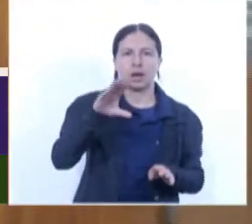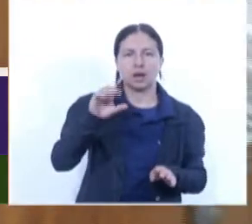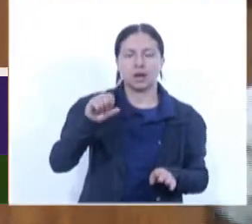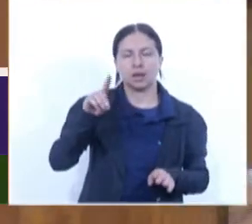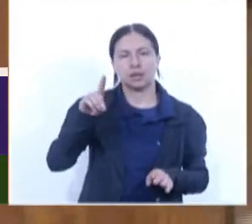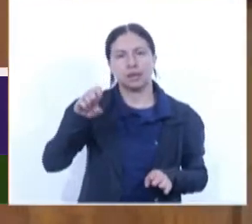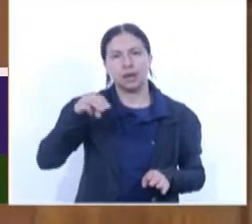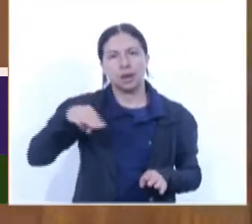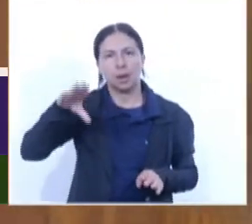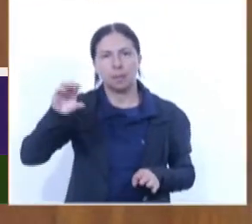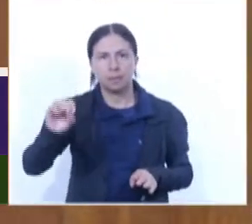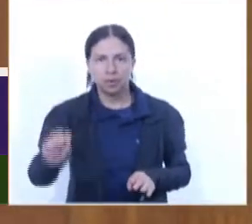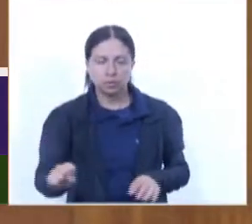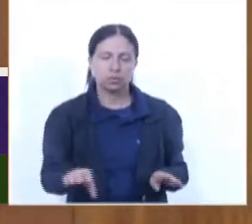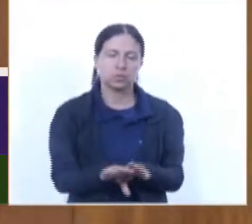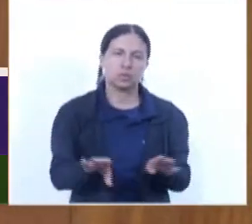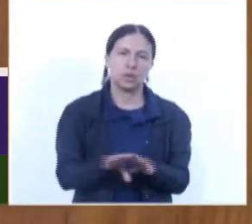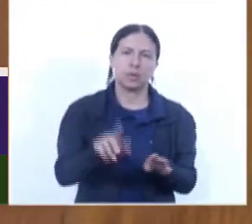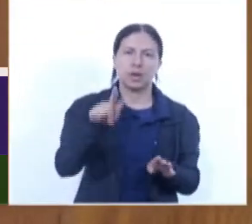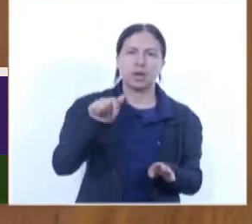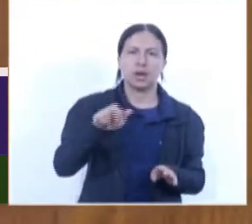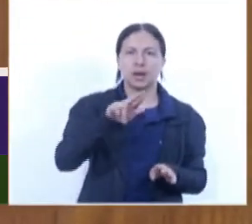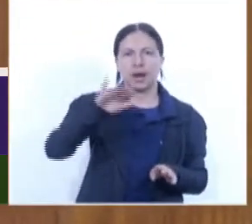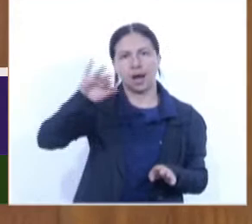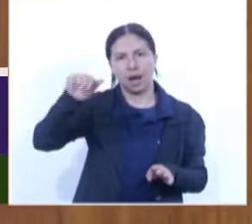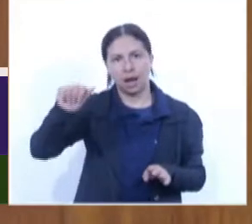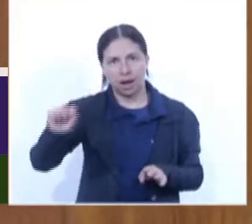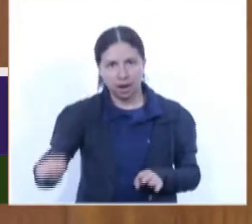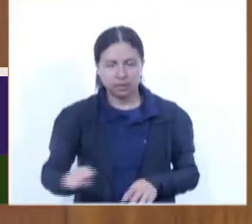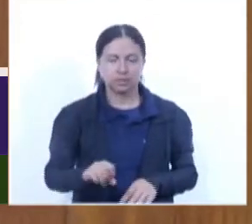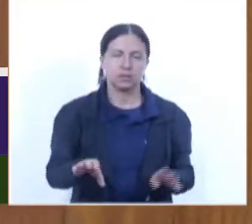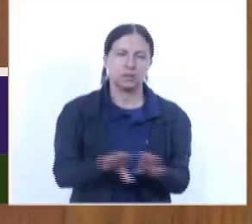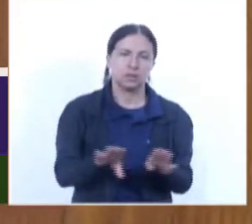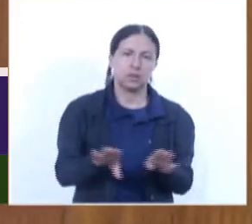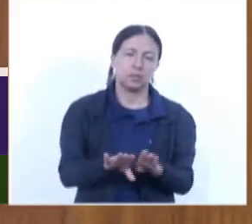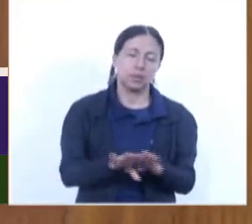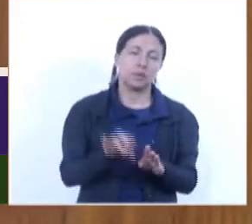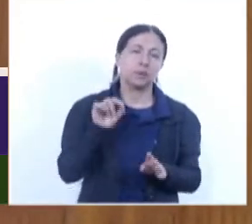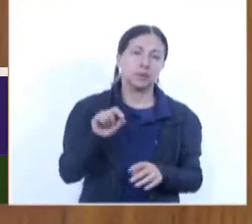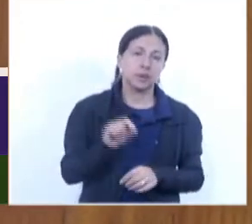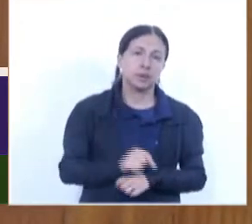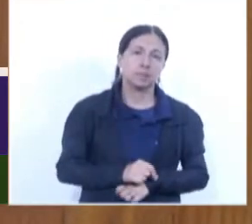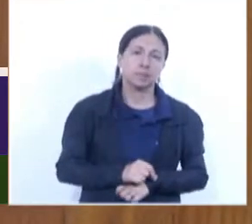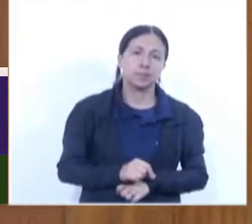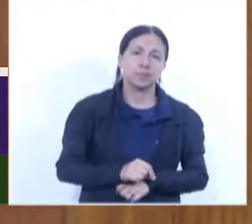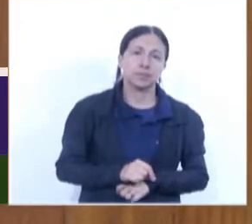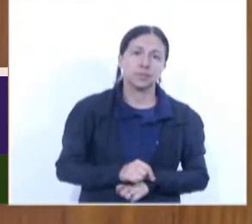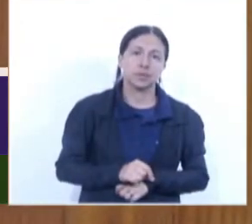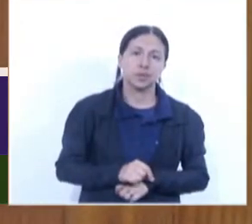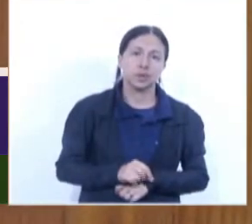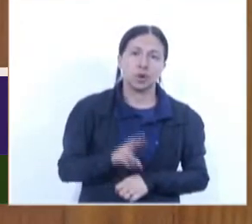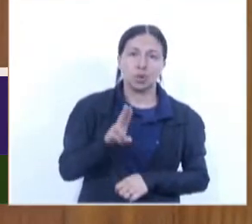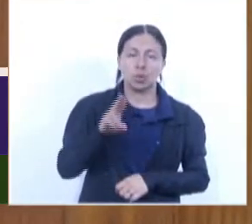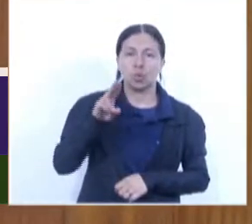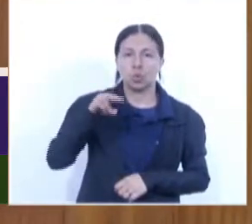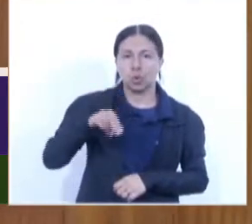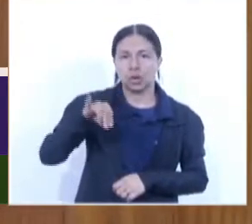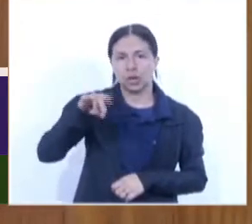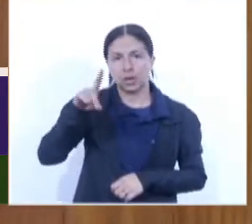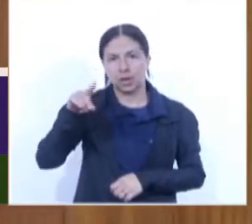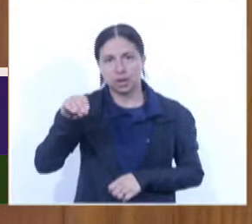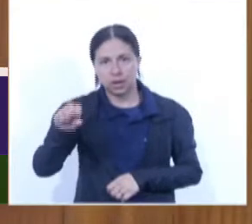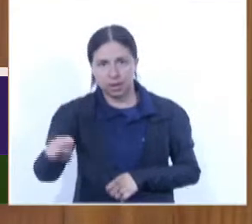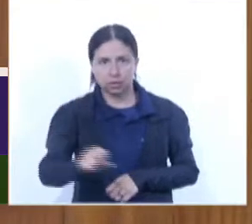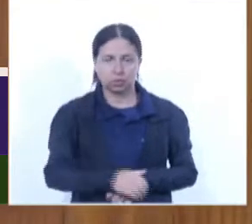Recreativo Escola de Samba Garras de águia o Grêmio Recreativo beneficente e a escola de samba Unidos do chatão todas as escolas